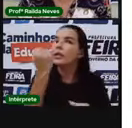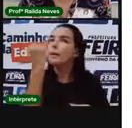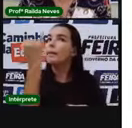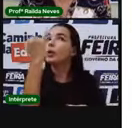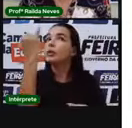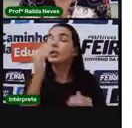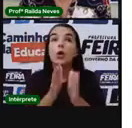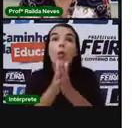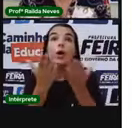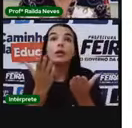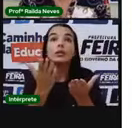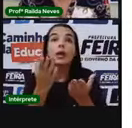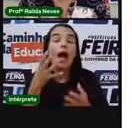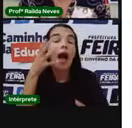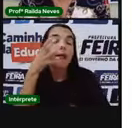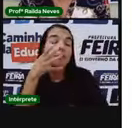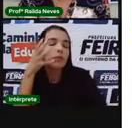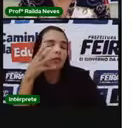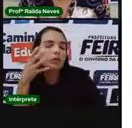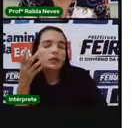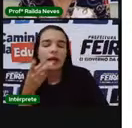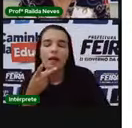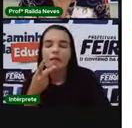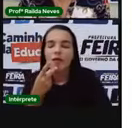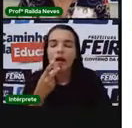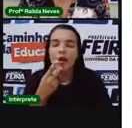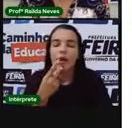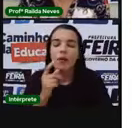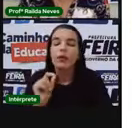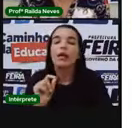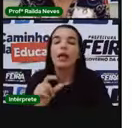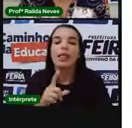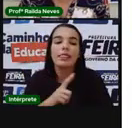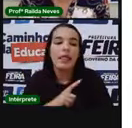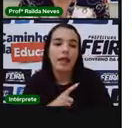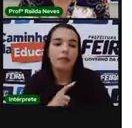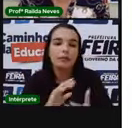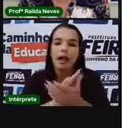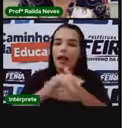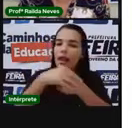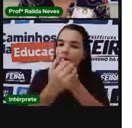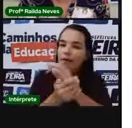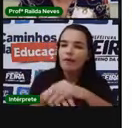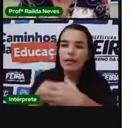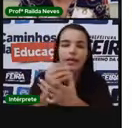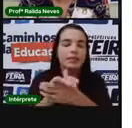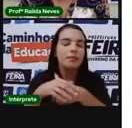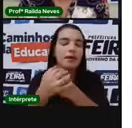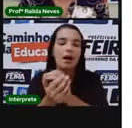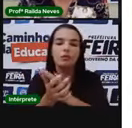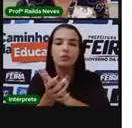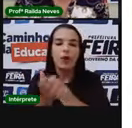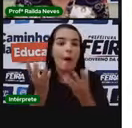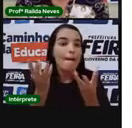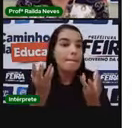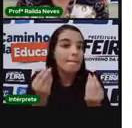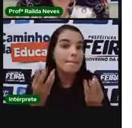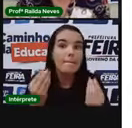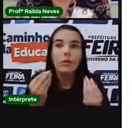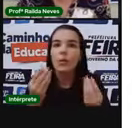música diz tenho que lavar as mãos, muitas vezes, tenho que lavar as mãos mais do